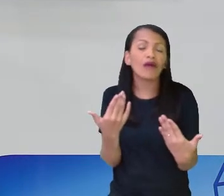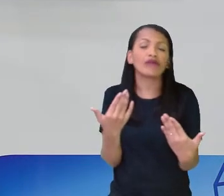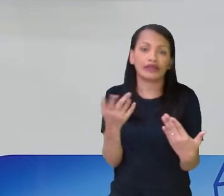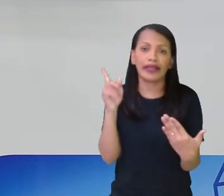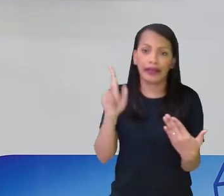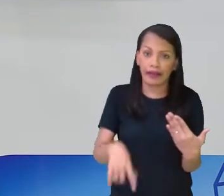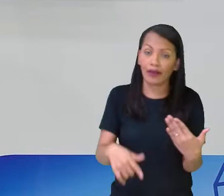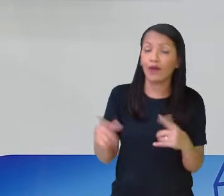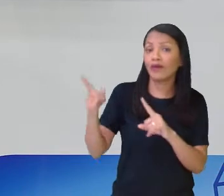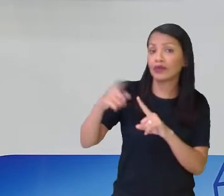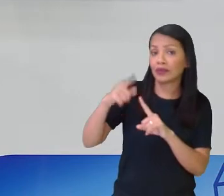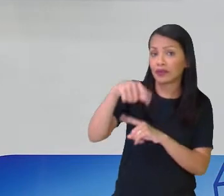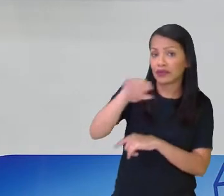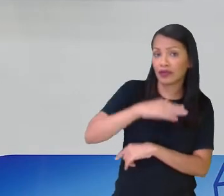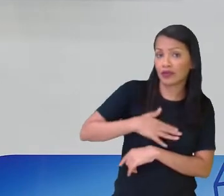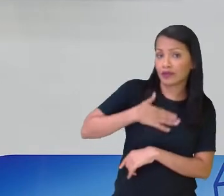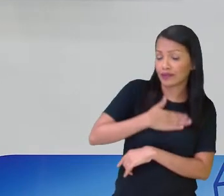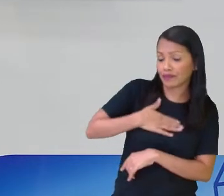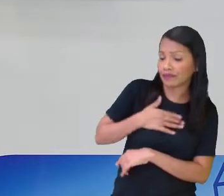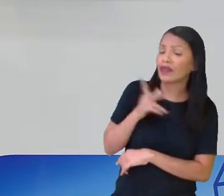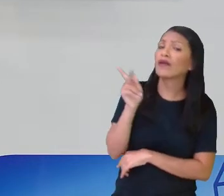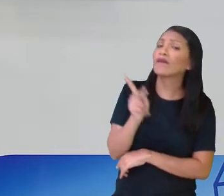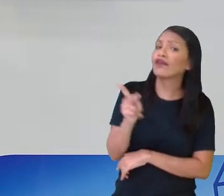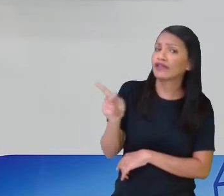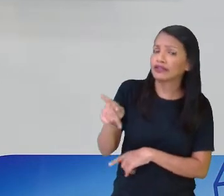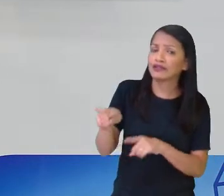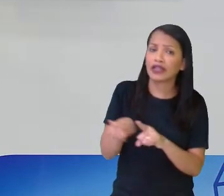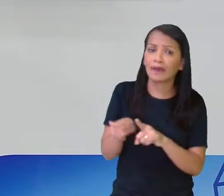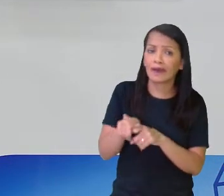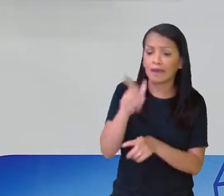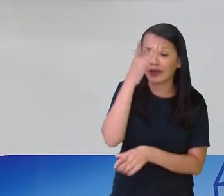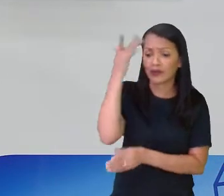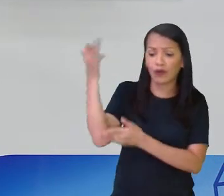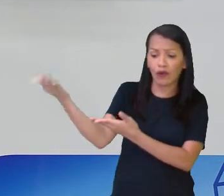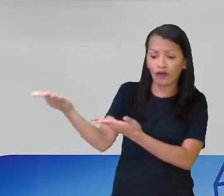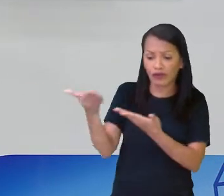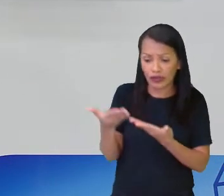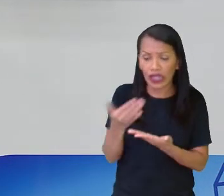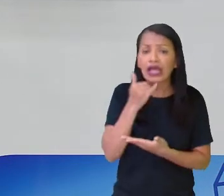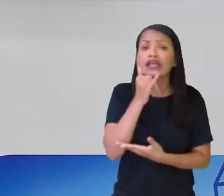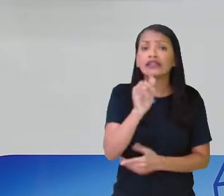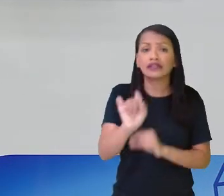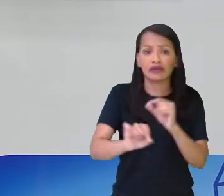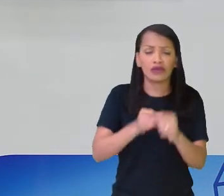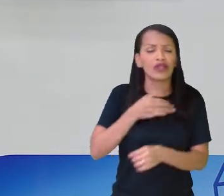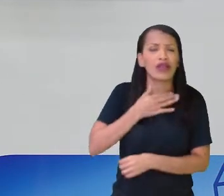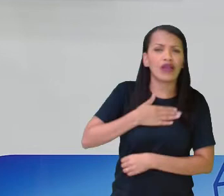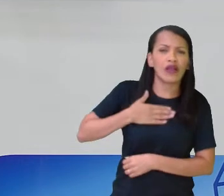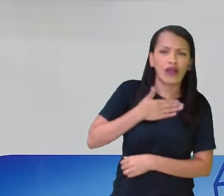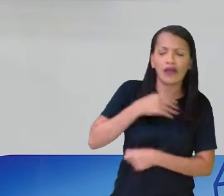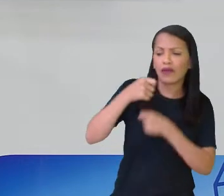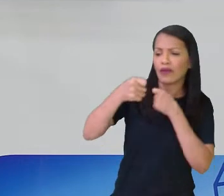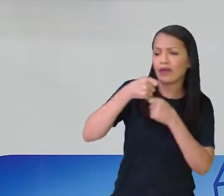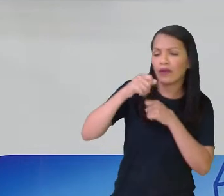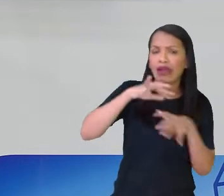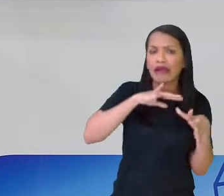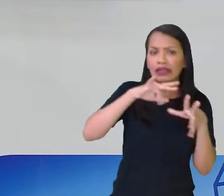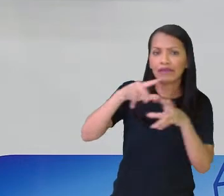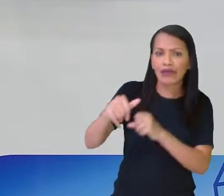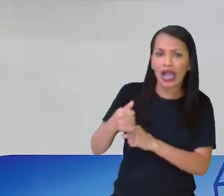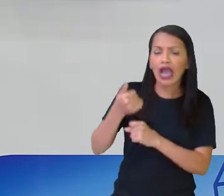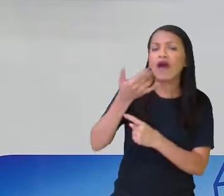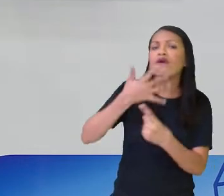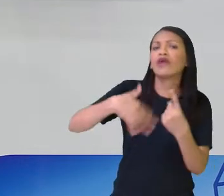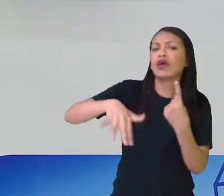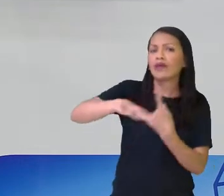os nossos convidados, inclusive o professor também, todos nós dissemos aqui, gostamos de assistir reportagens sobre animais, sobre natureza,